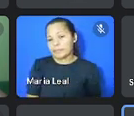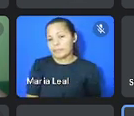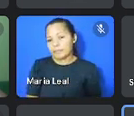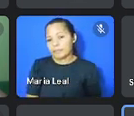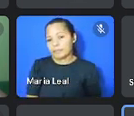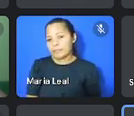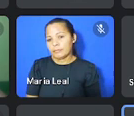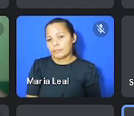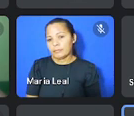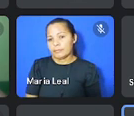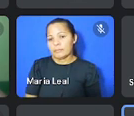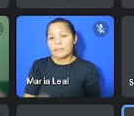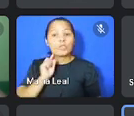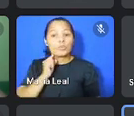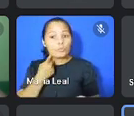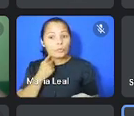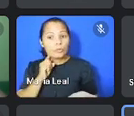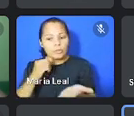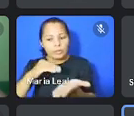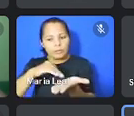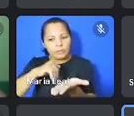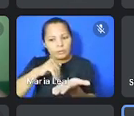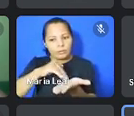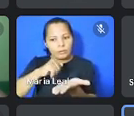do poluente você tira a cada dia.